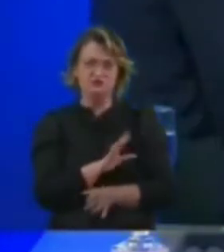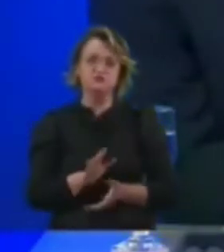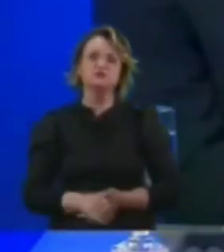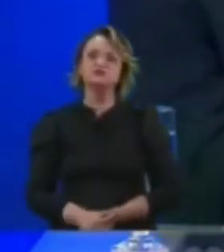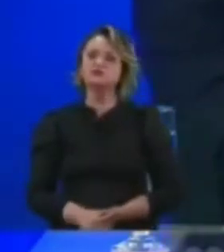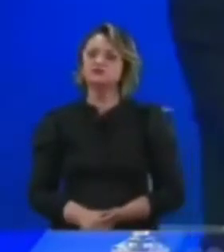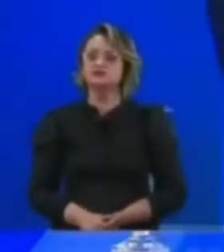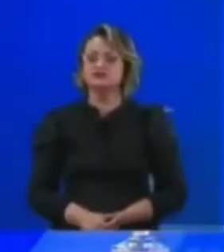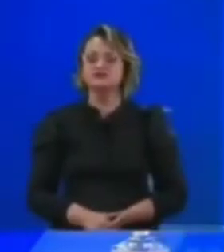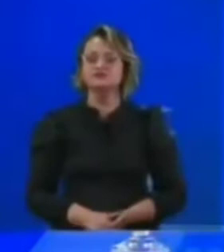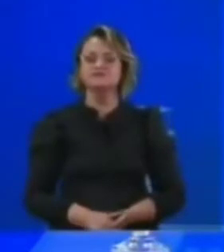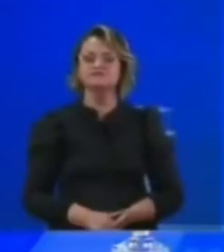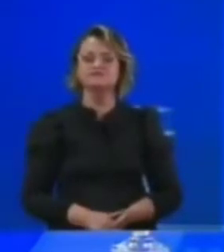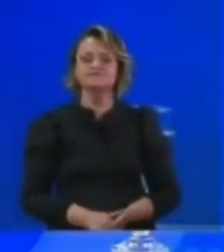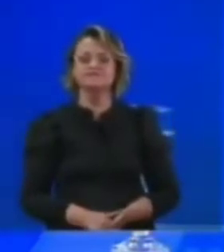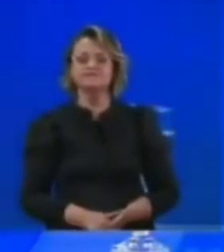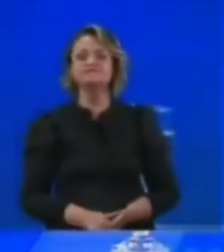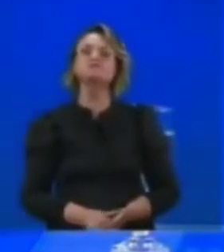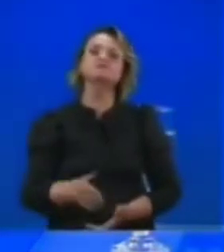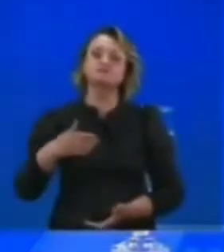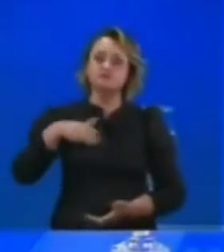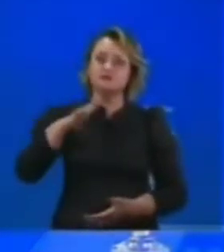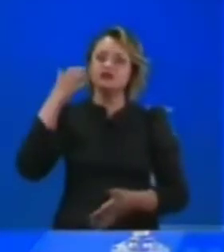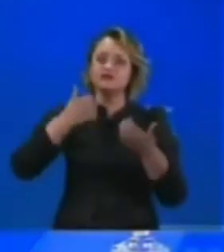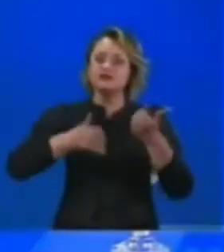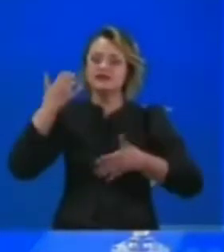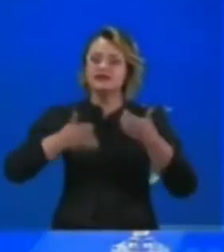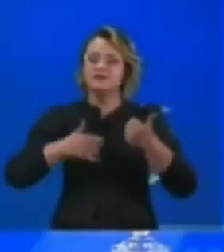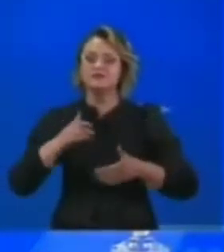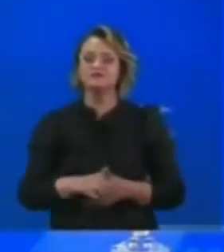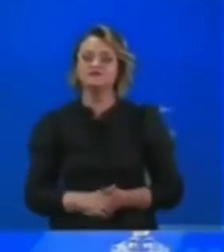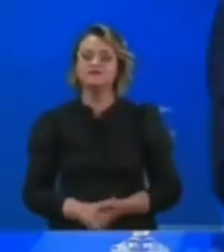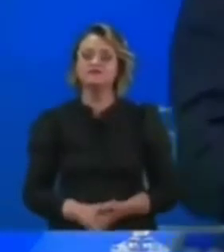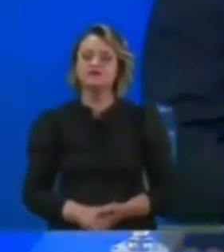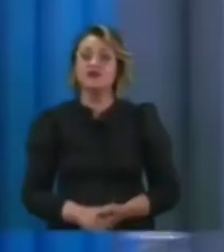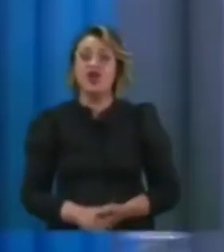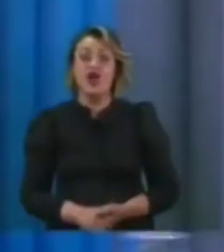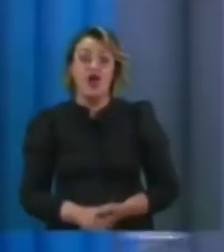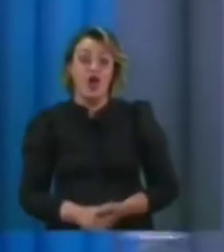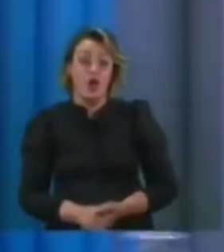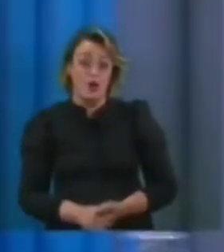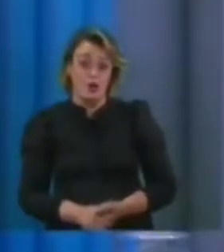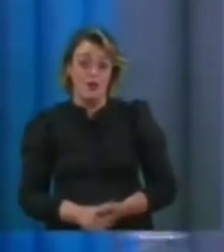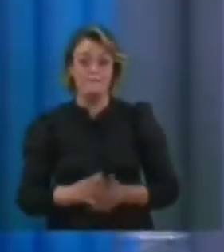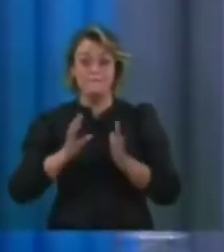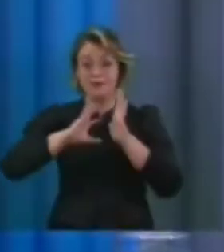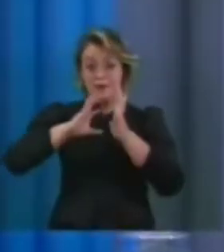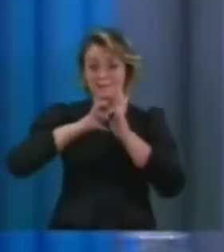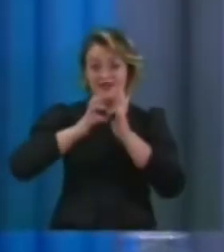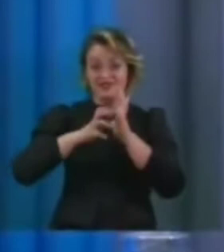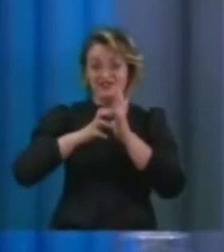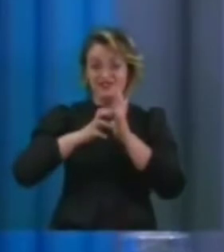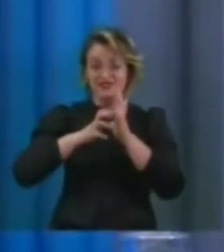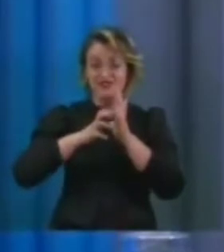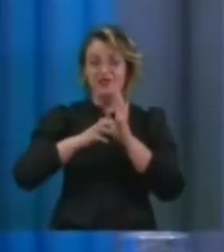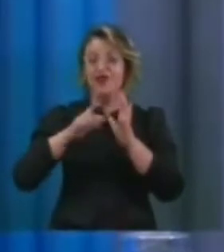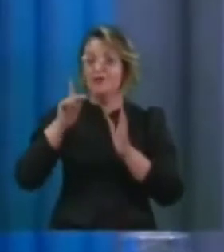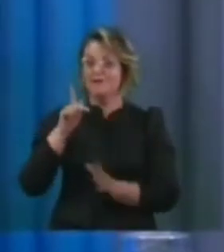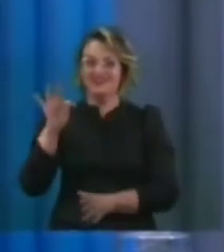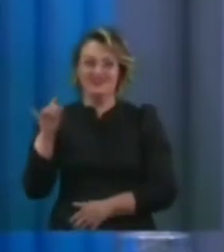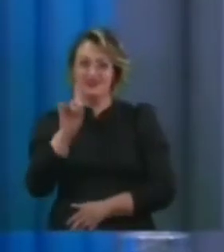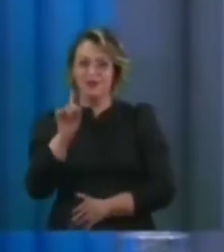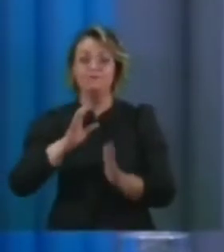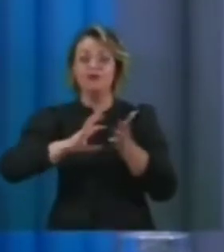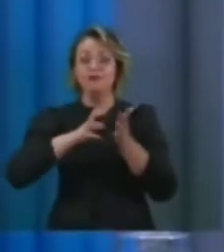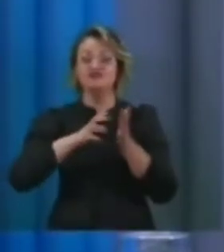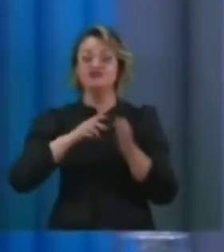seguir? Tá. Candidato, agora o senhor terá o tempo todo para concluir a sua fala com a réplica, por favor. Coronel, meu partido é o Partido Verde, só para relembrar o senhor.